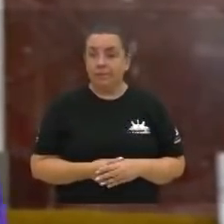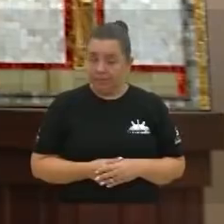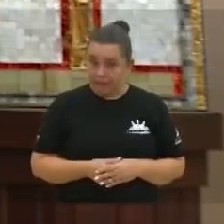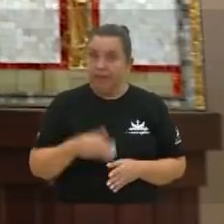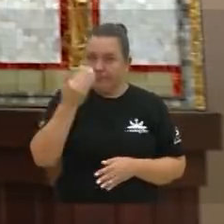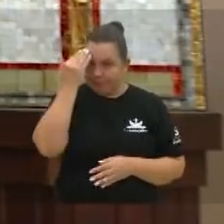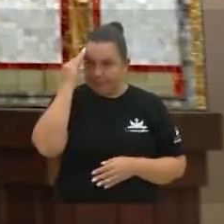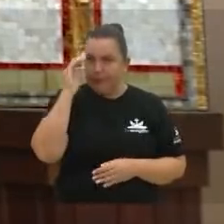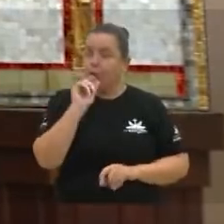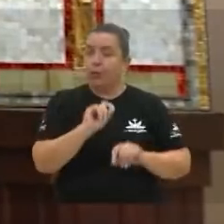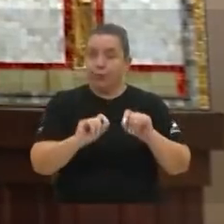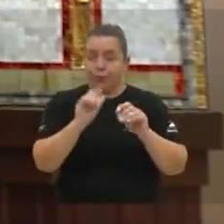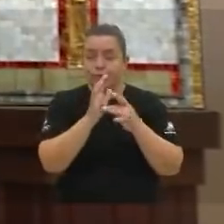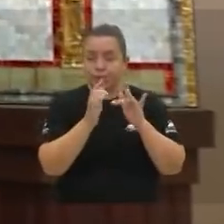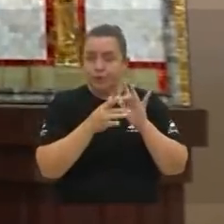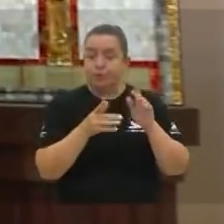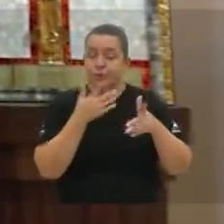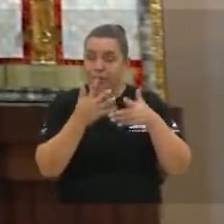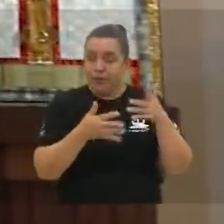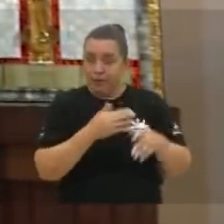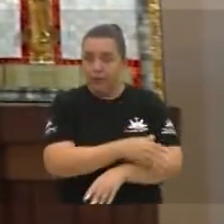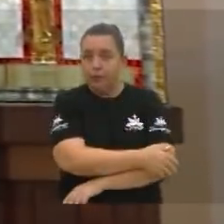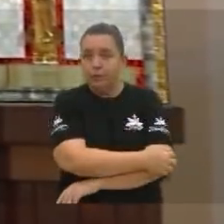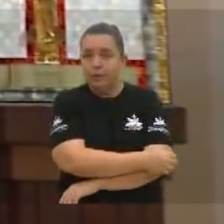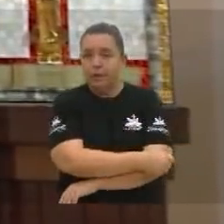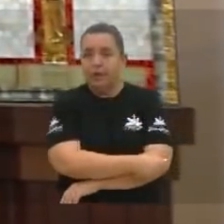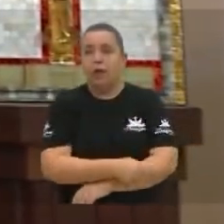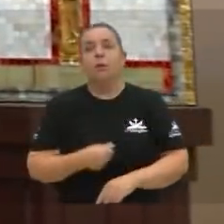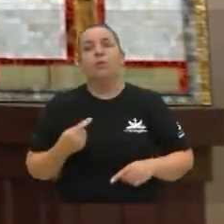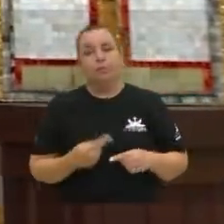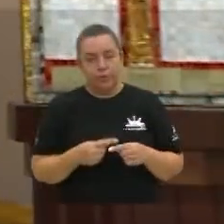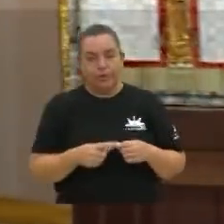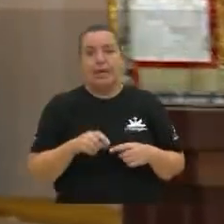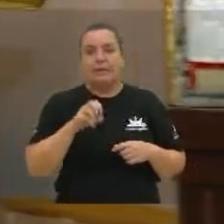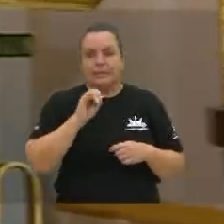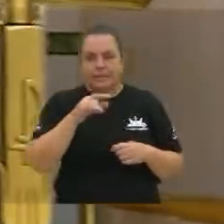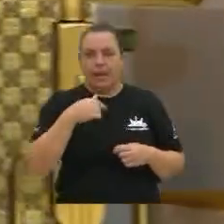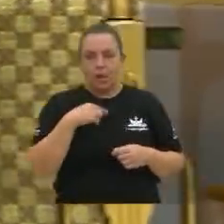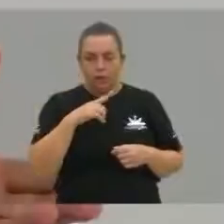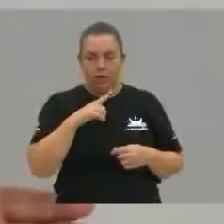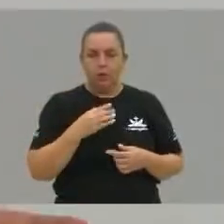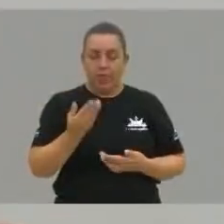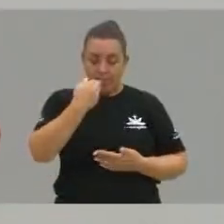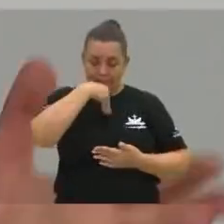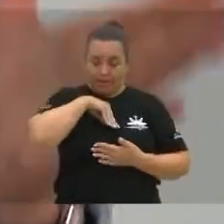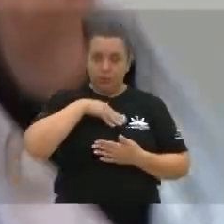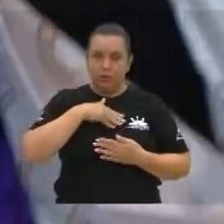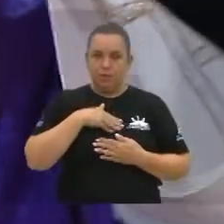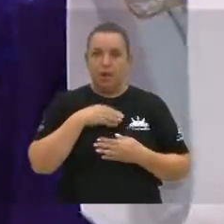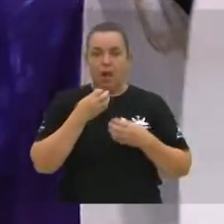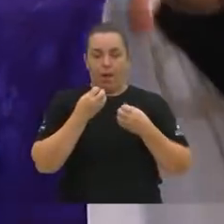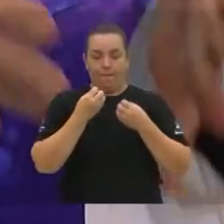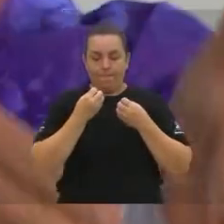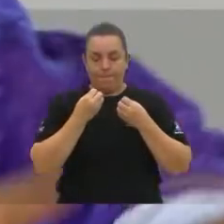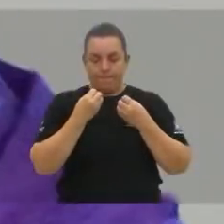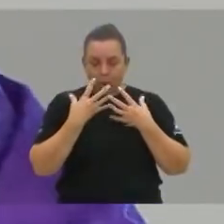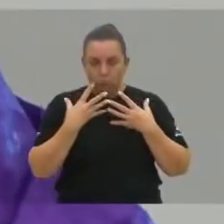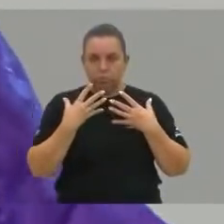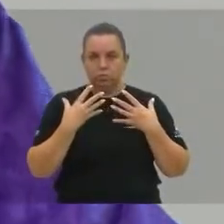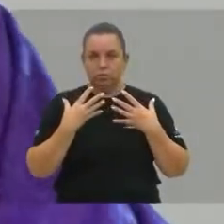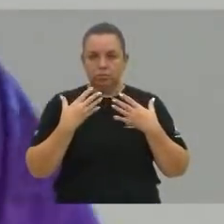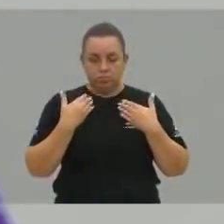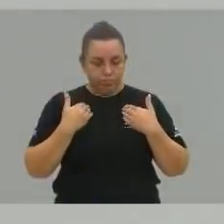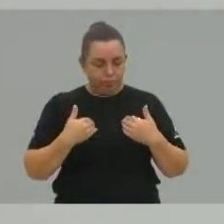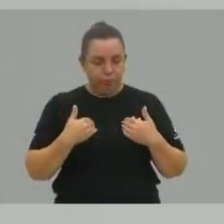Ah sim entendi o que Jesus está dizendo eu tentei explicar de forma comparativa é mergulhar